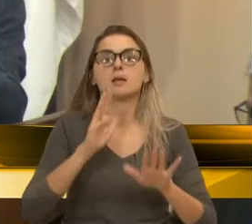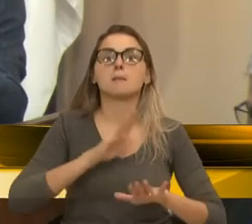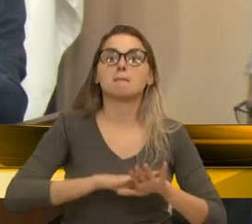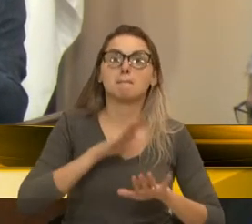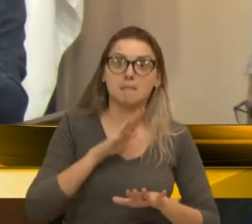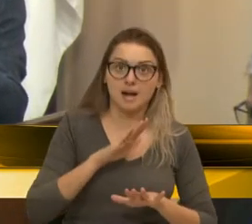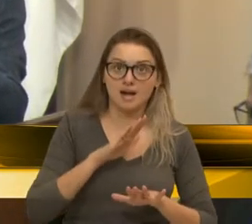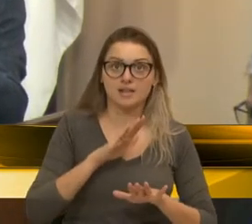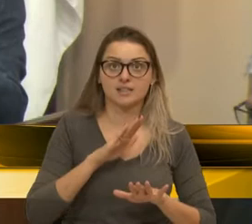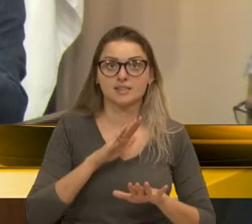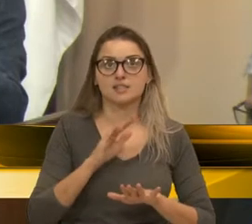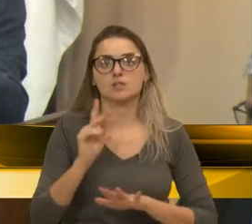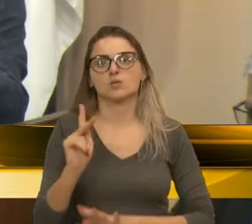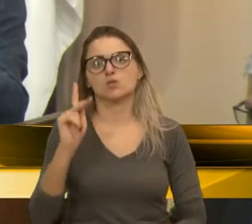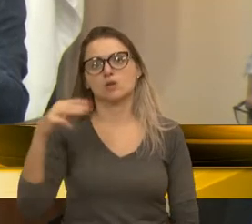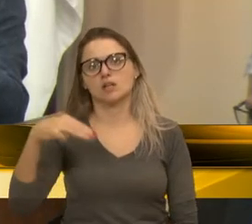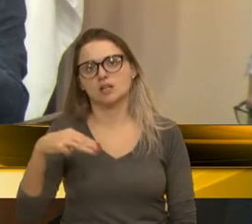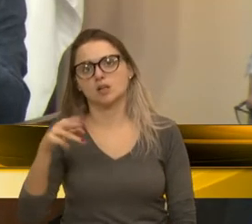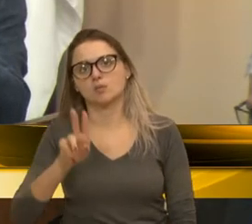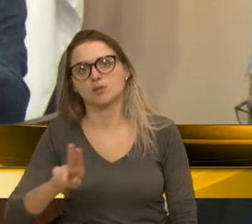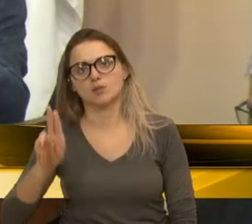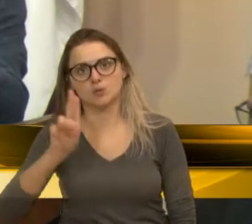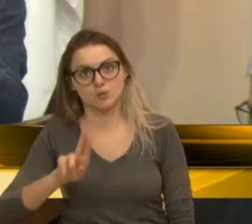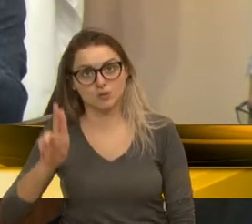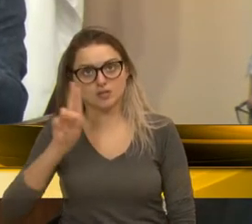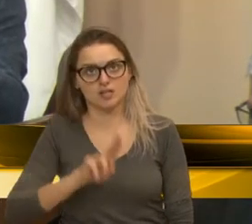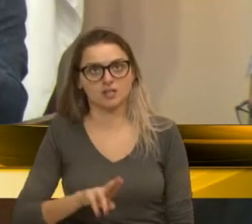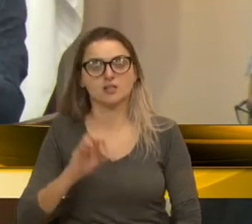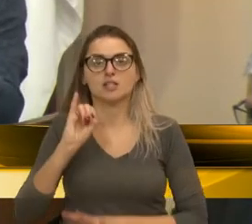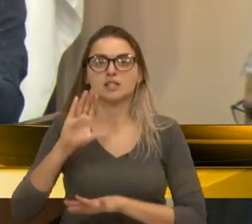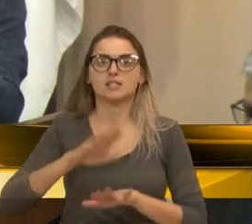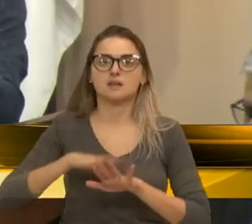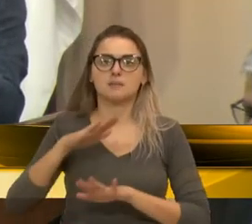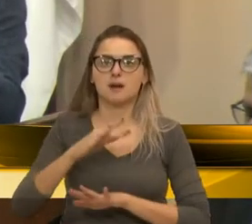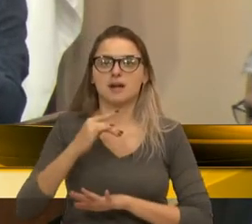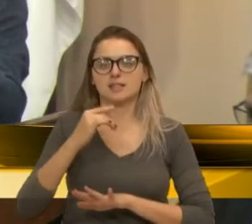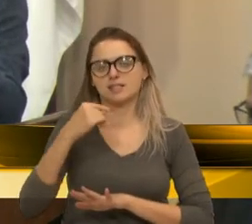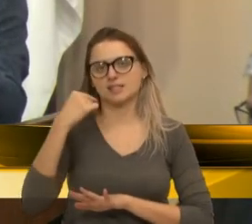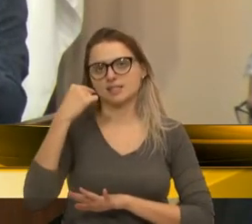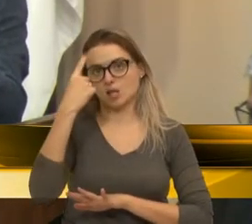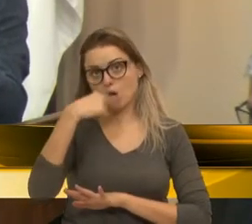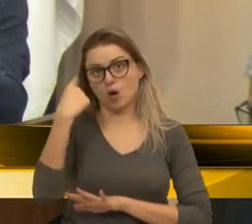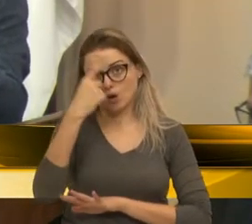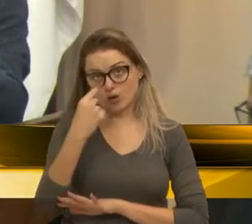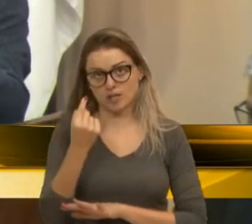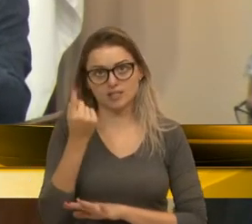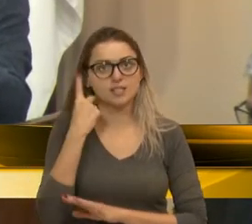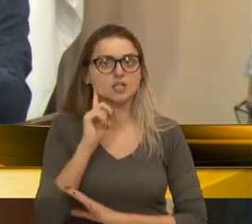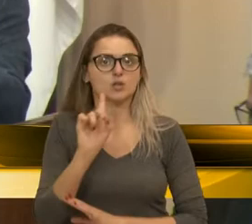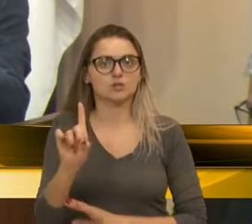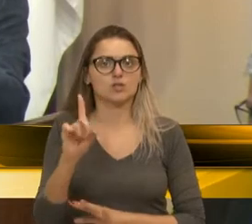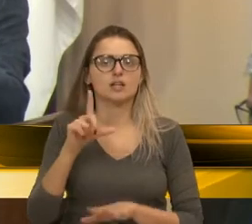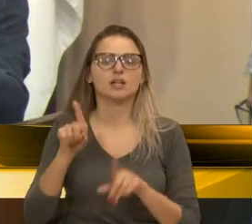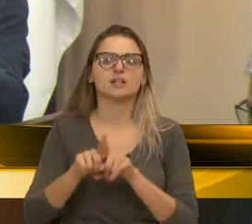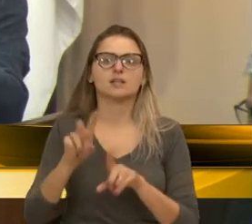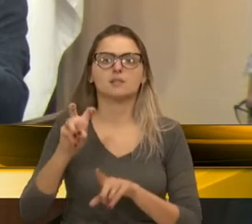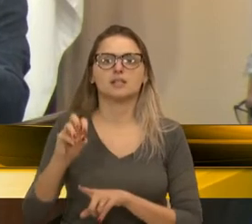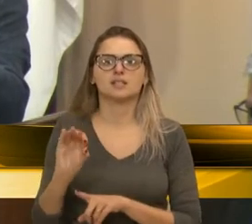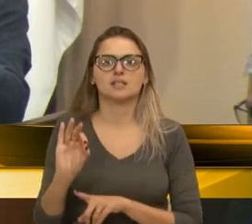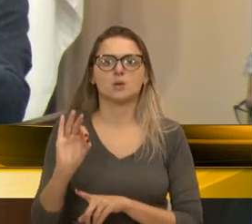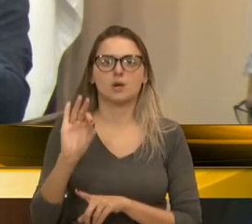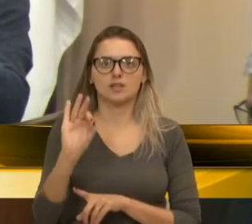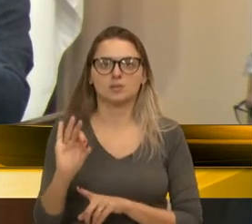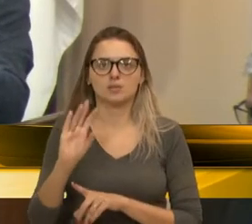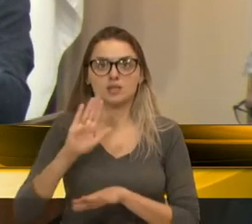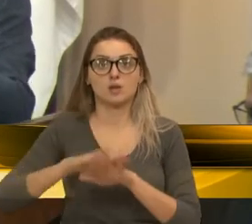o equivalente ao quilômetro rodado, sendo que ao ultrapassar o tempo de horas diárias, também ficam acrescidos 50% ao tempo à